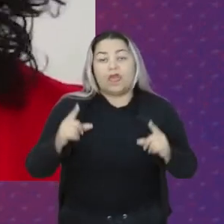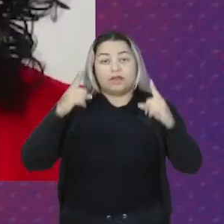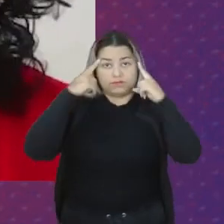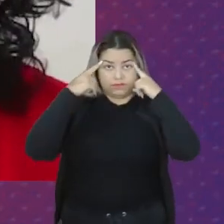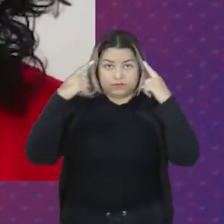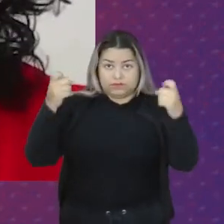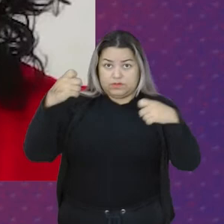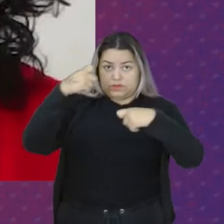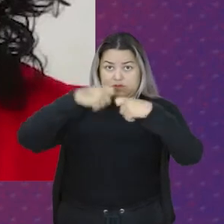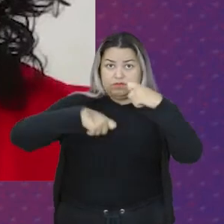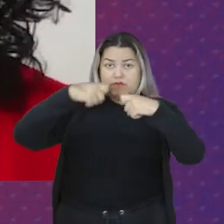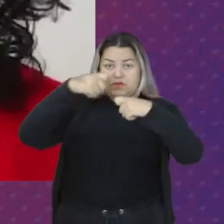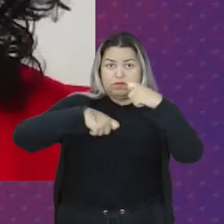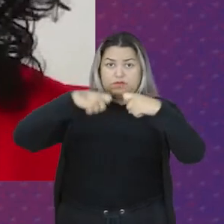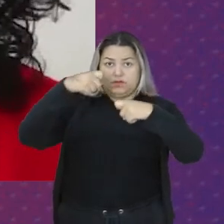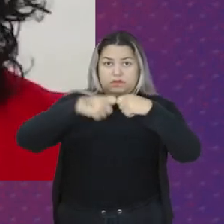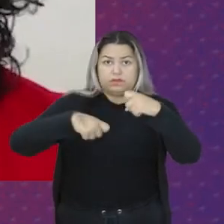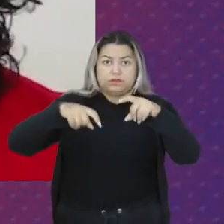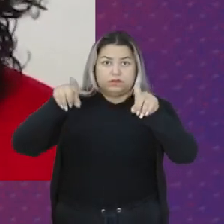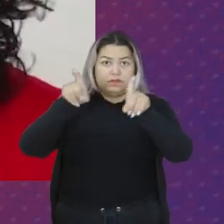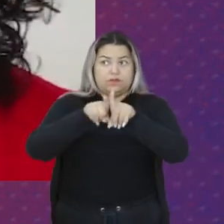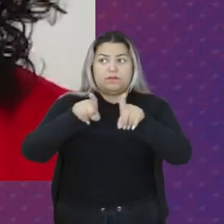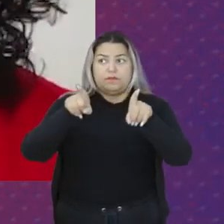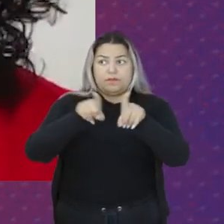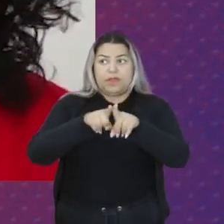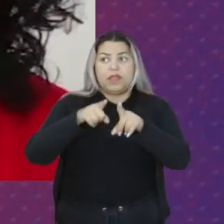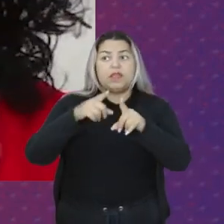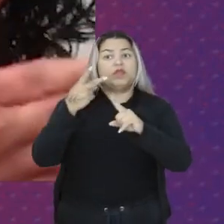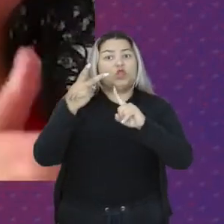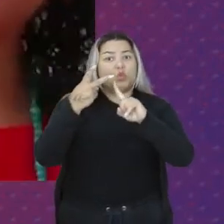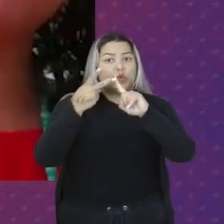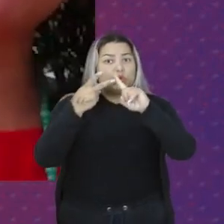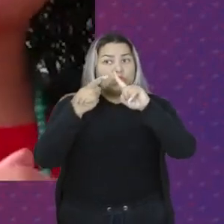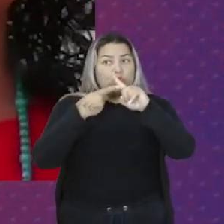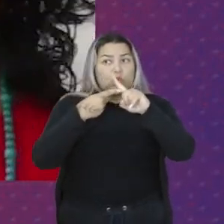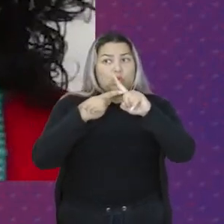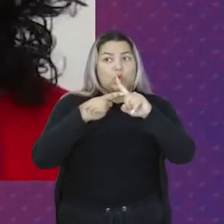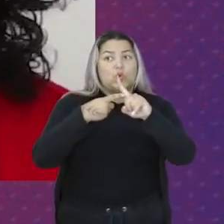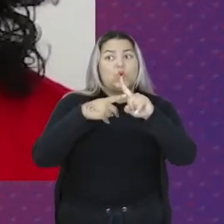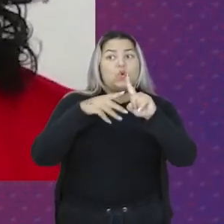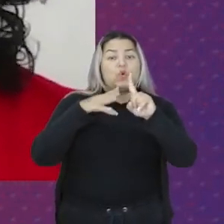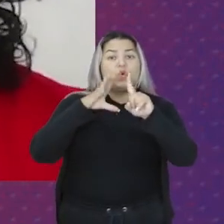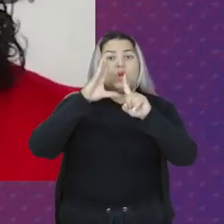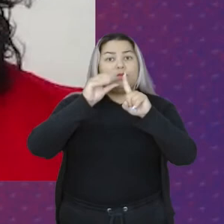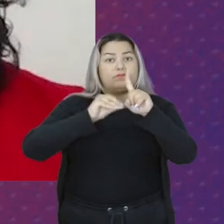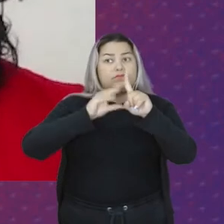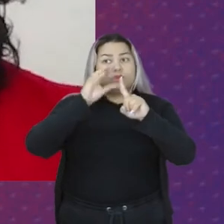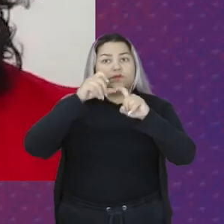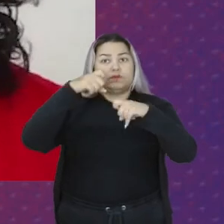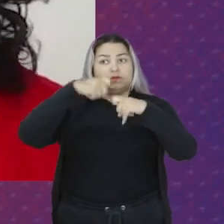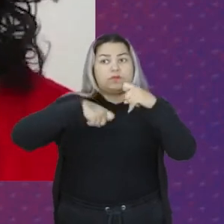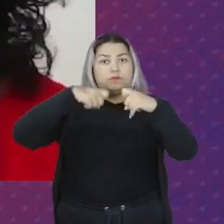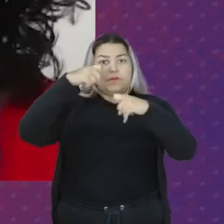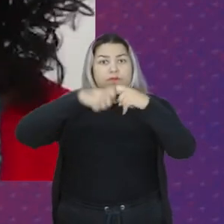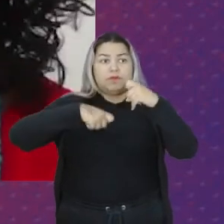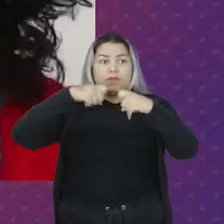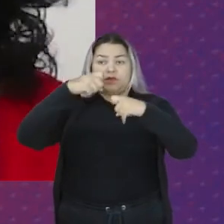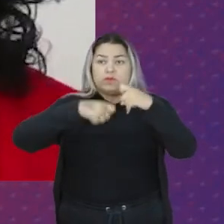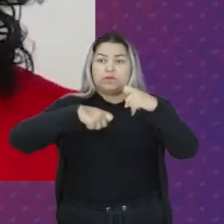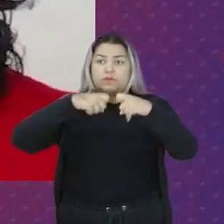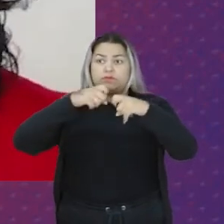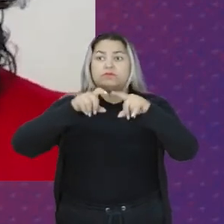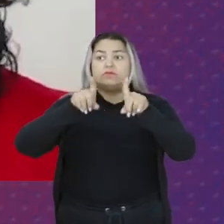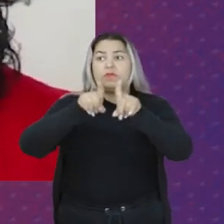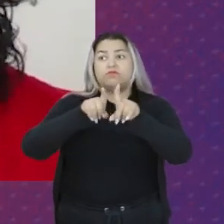violência sexual está tipificada em dois aspectos: o abuso sexual e a exploração